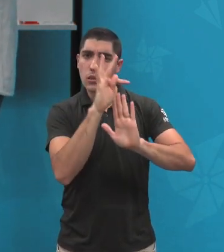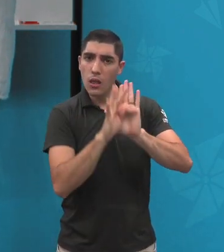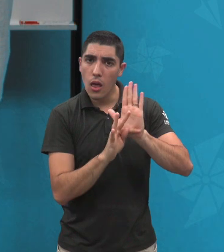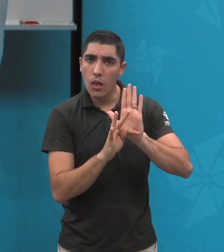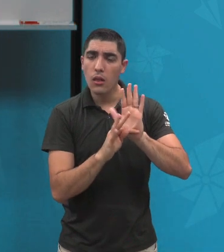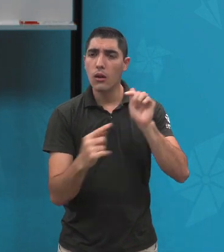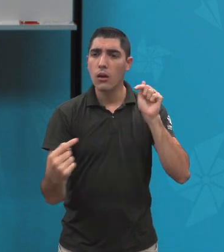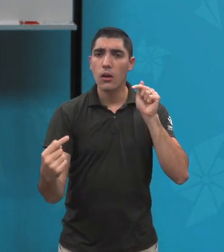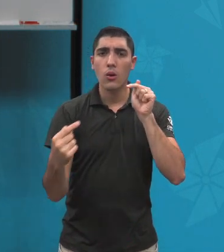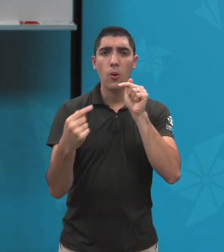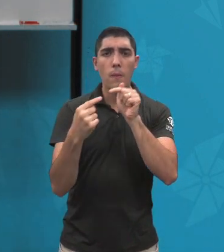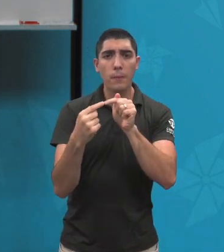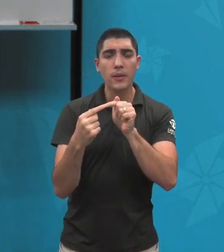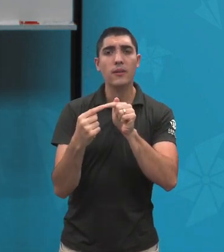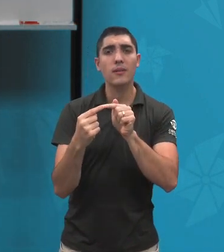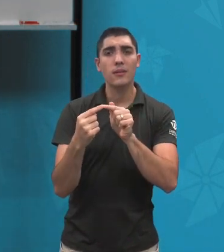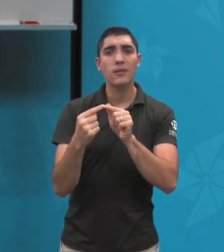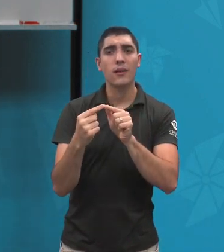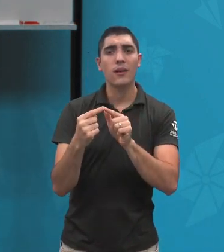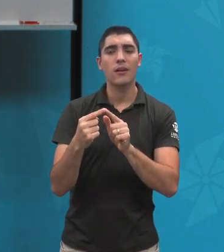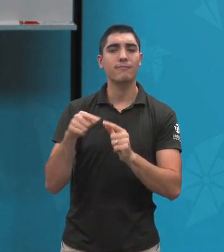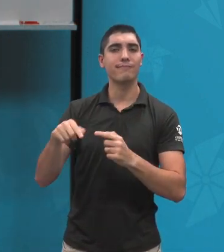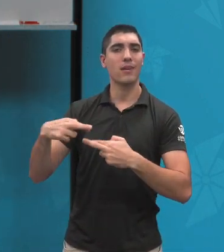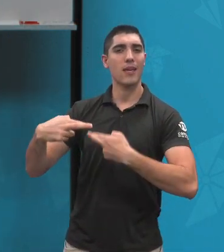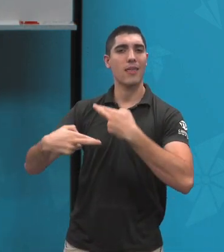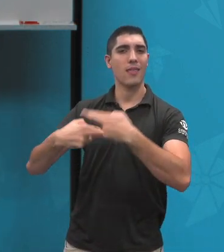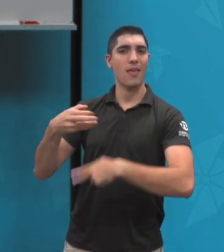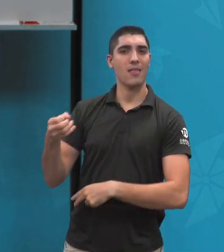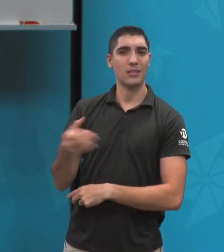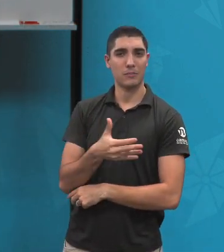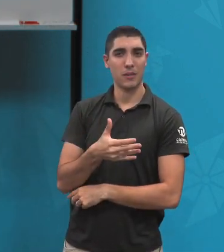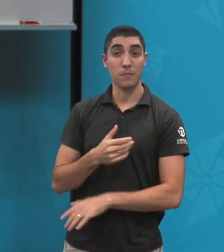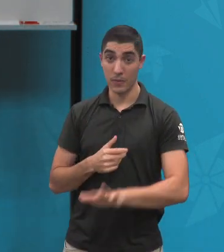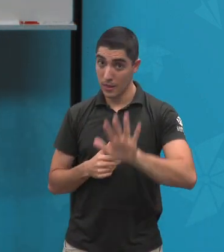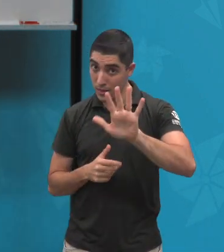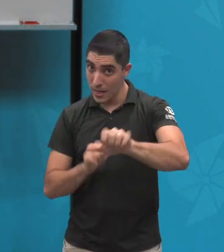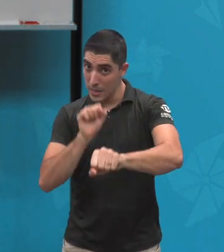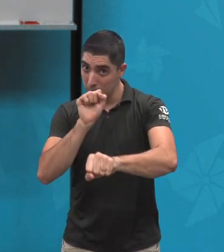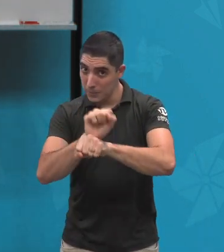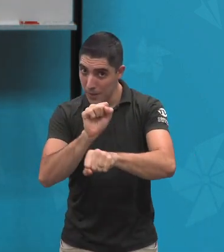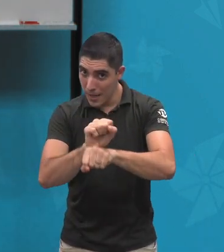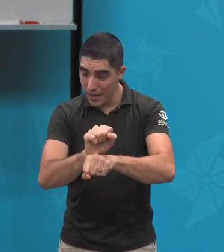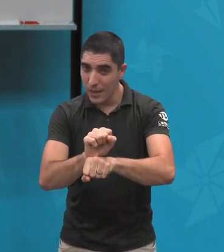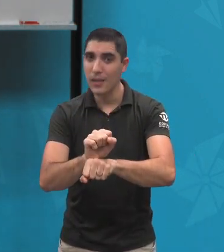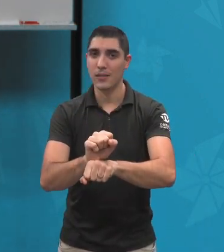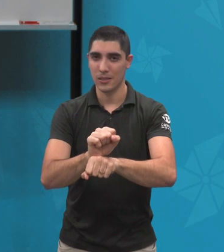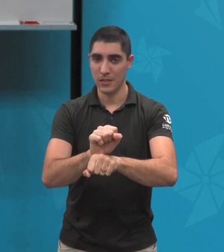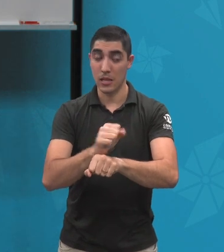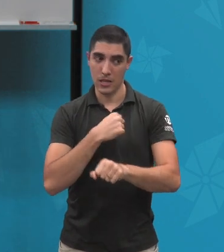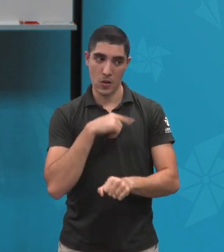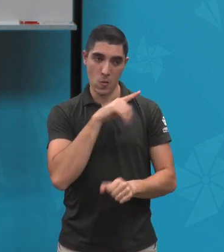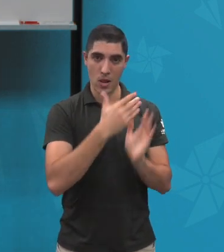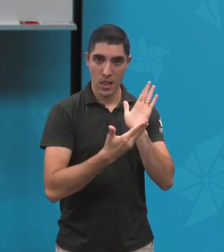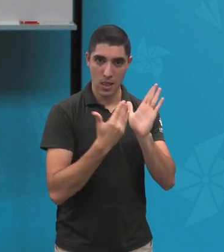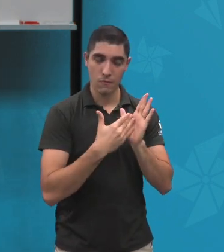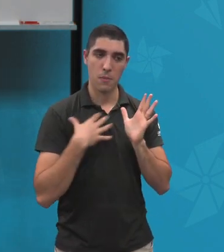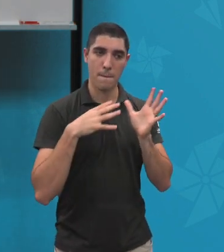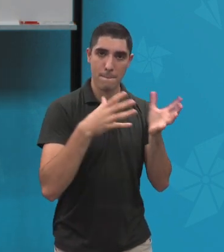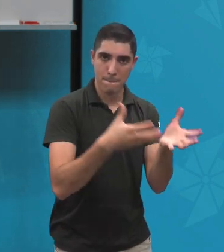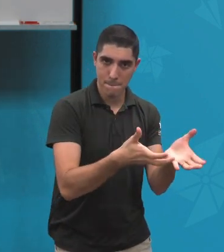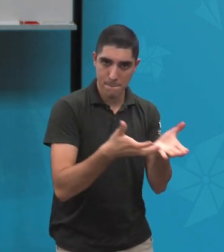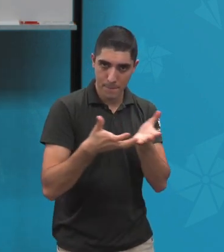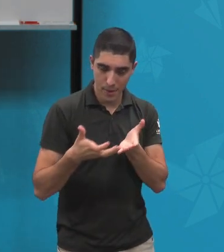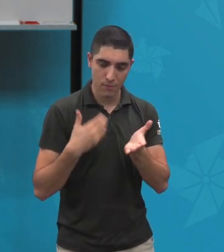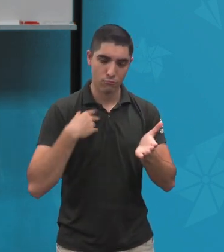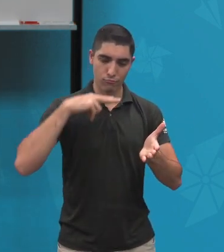tem marcas disso que a gente chama do Renascimento. Então aguarde um pouquinho ali, vou